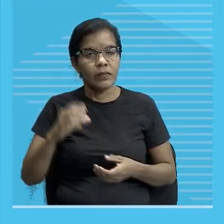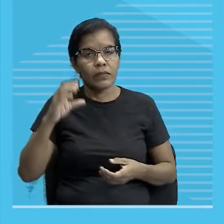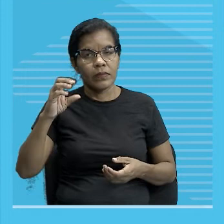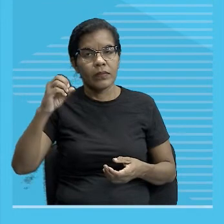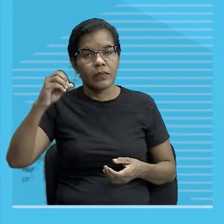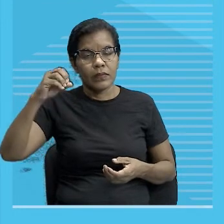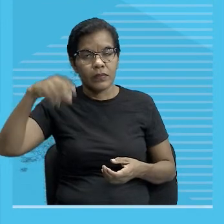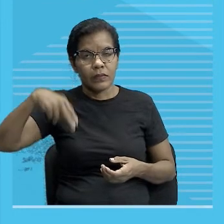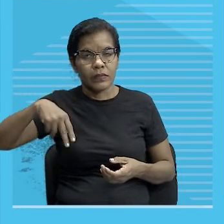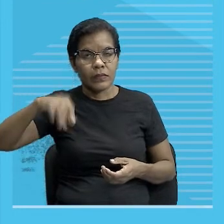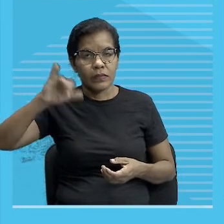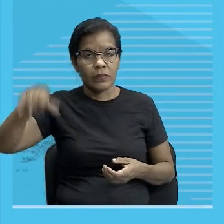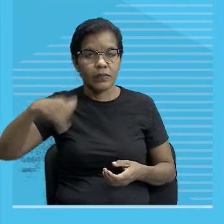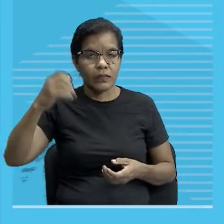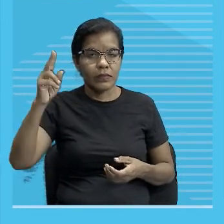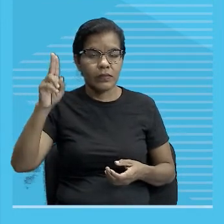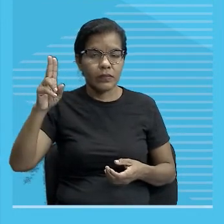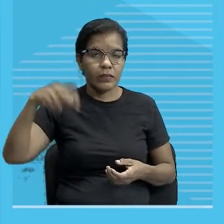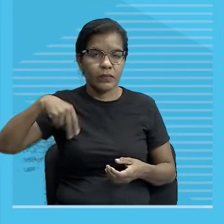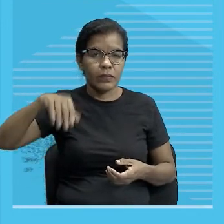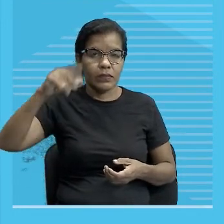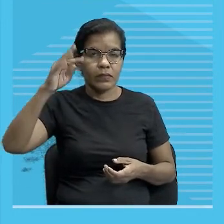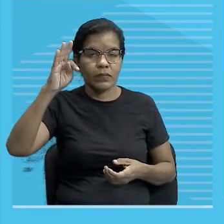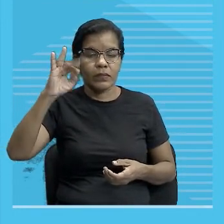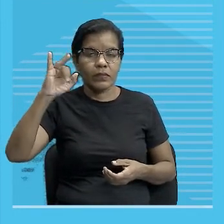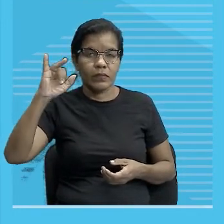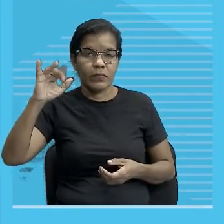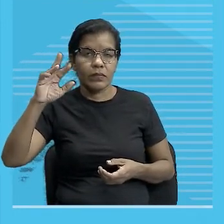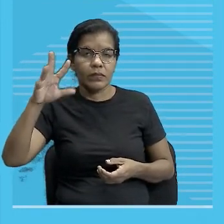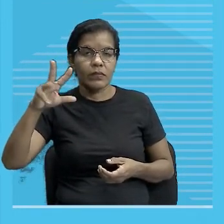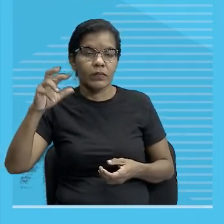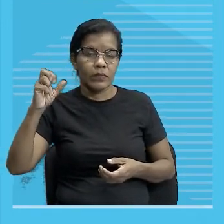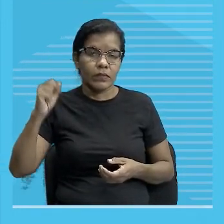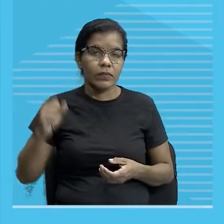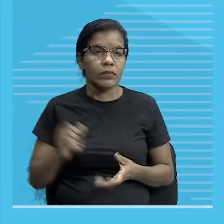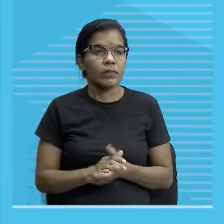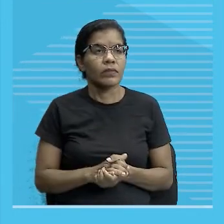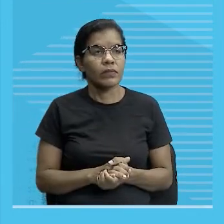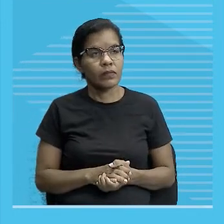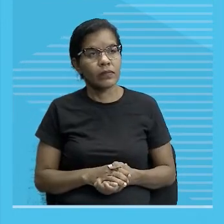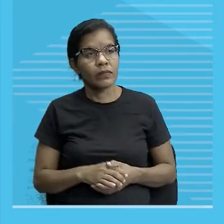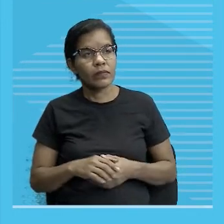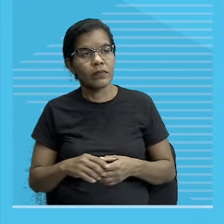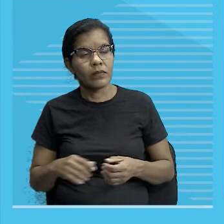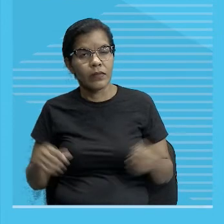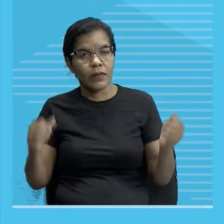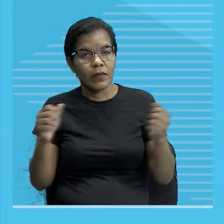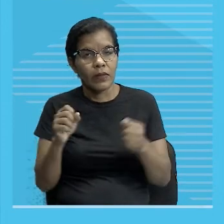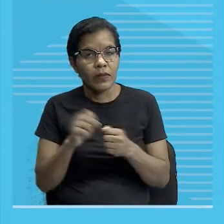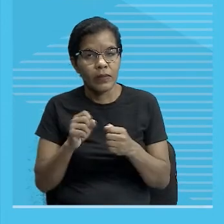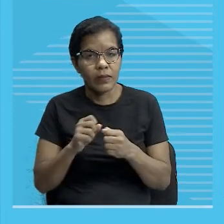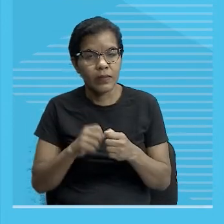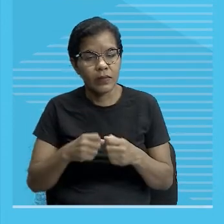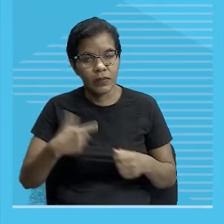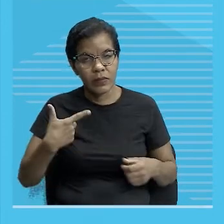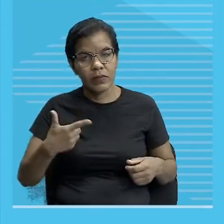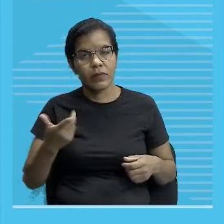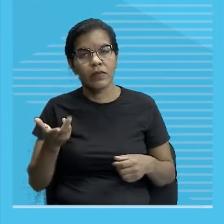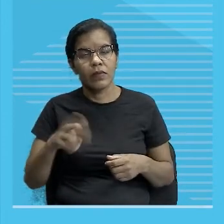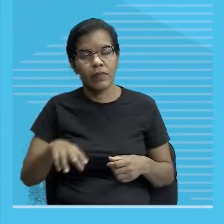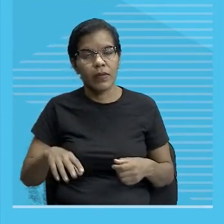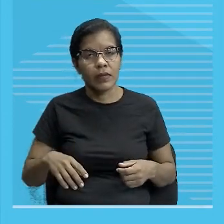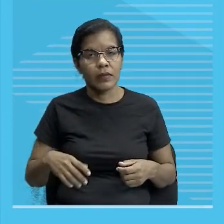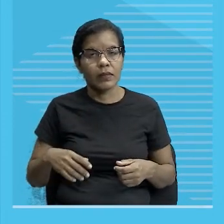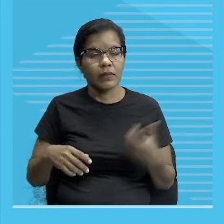femininas, ou seja, essas locuções são expressões formadas por duas ou mais palavras, cujo núcleo, ou